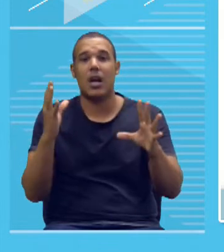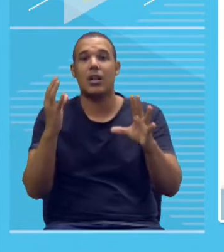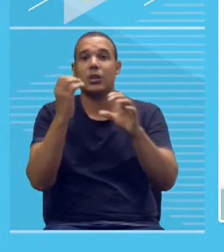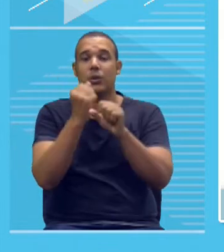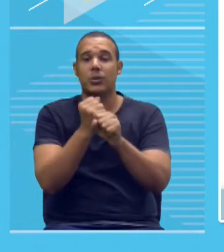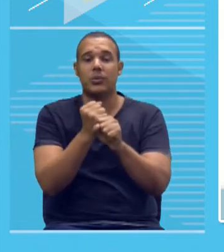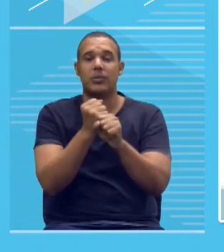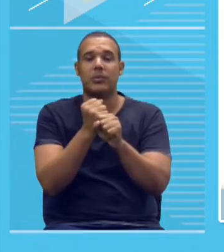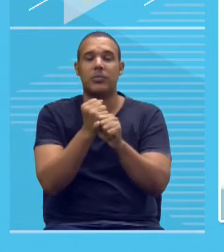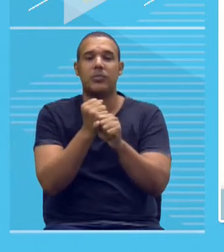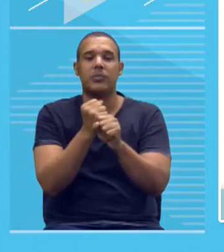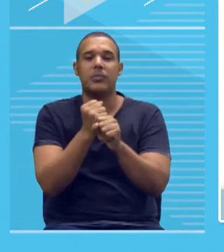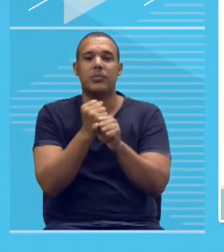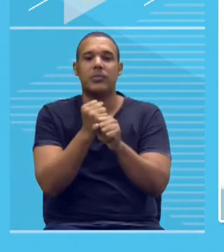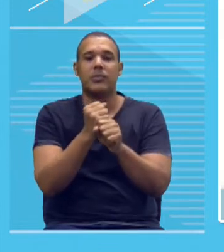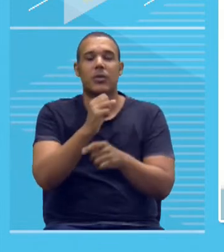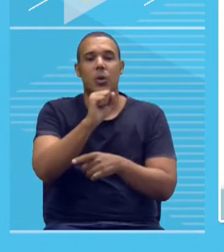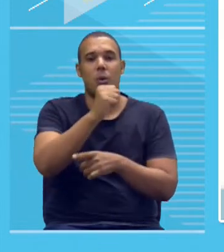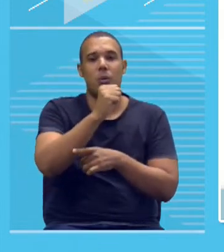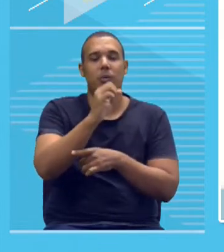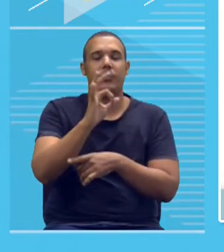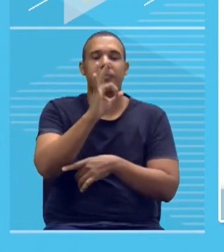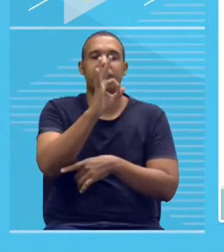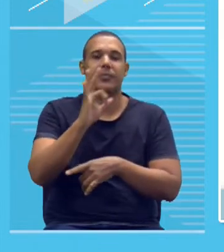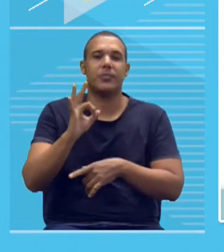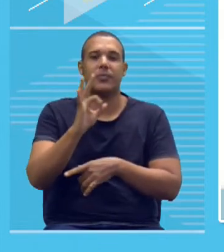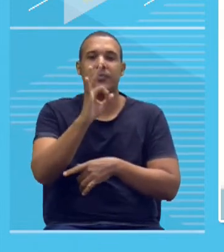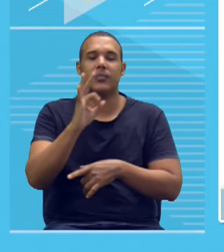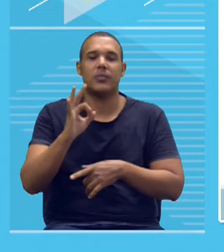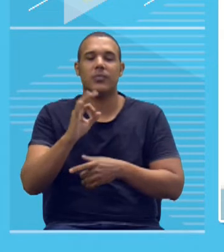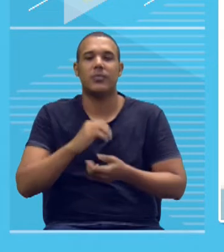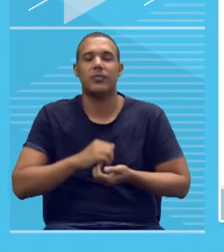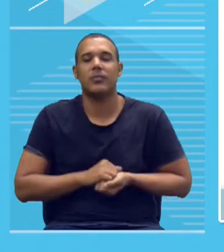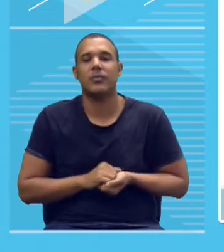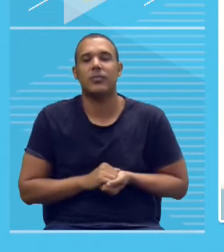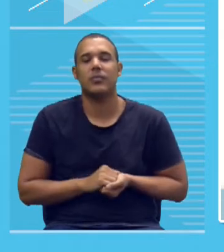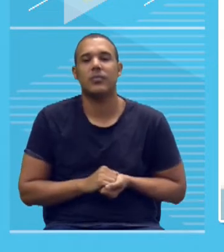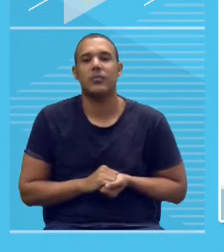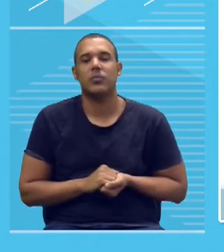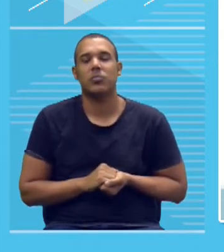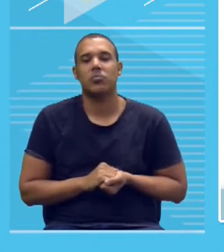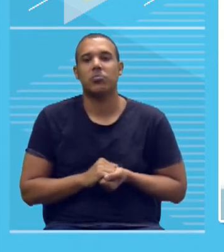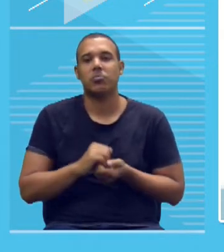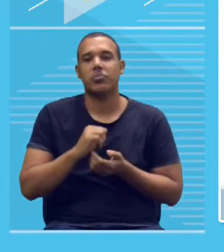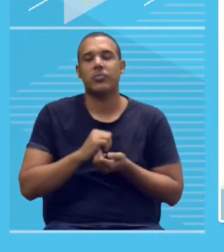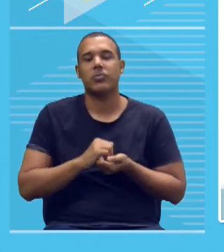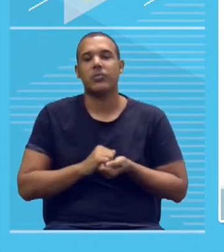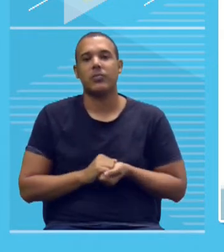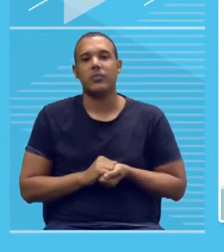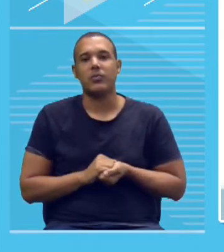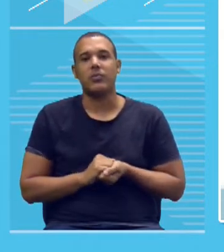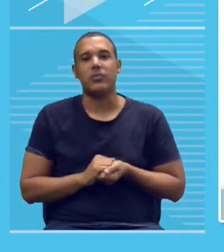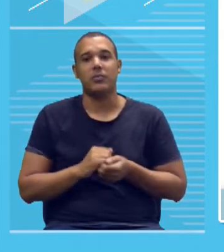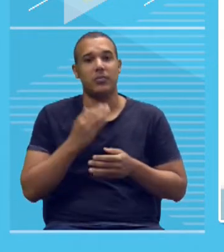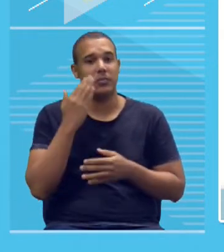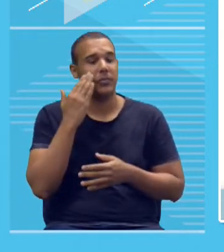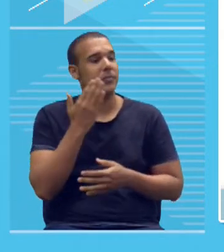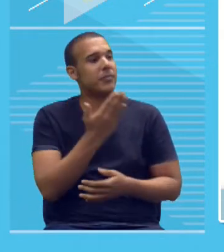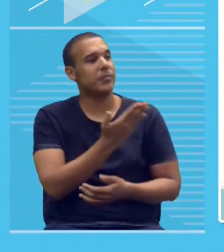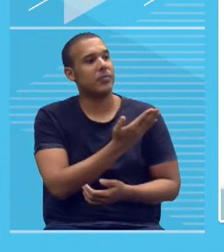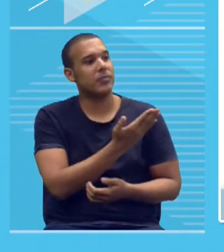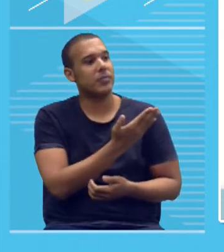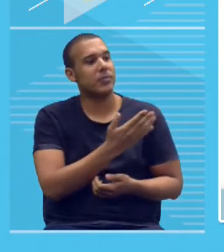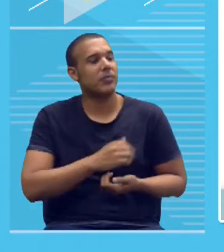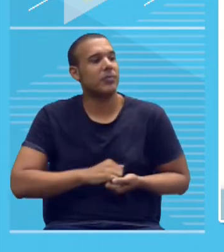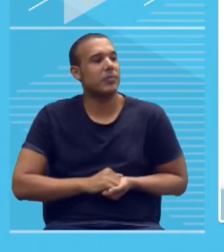quanto a oito por cento professor de que é de juros então eu calculo oito